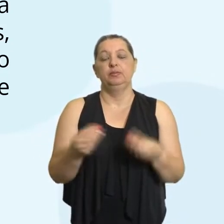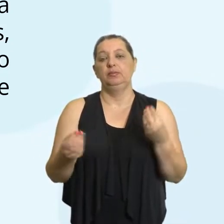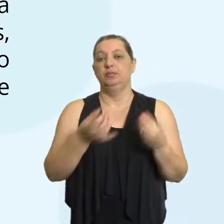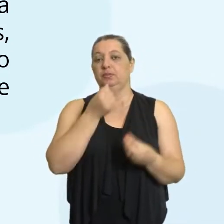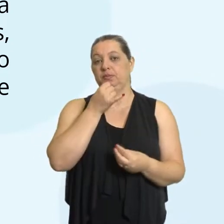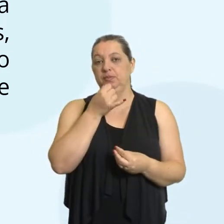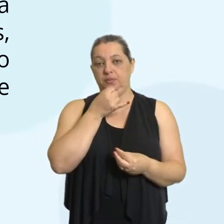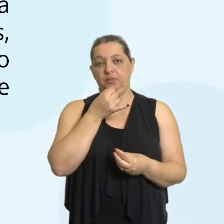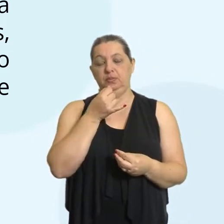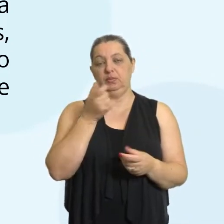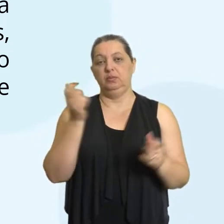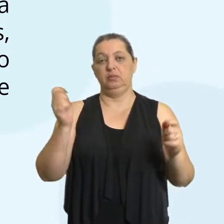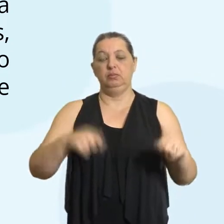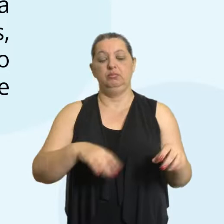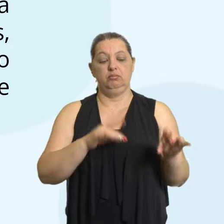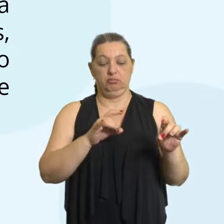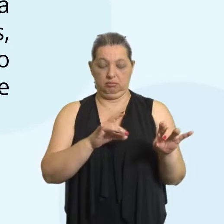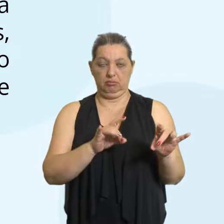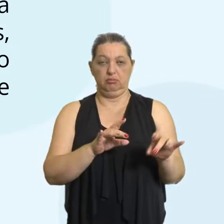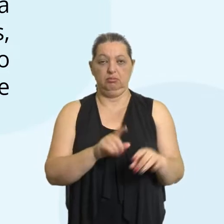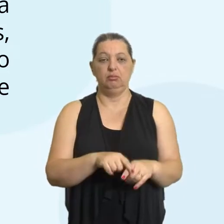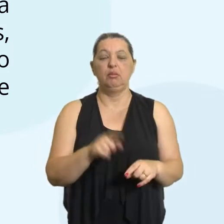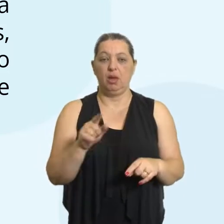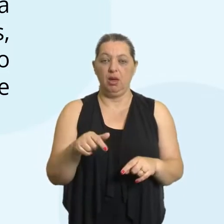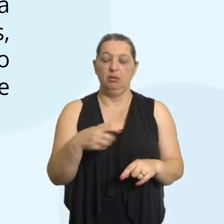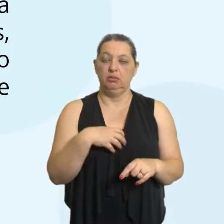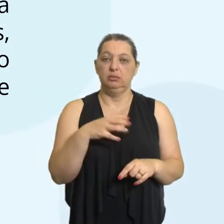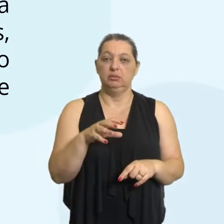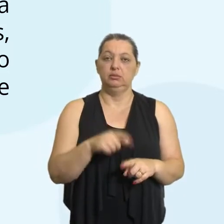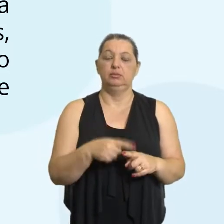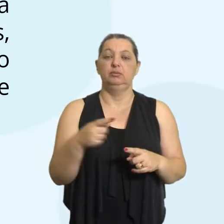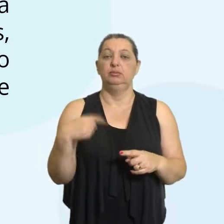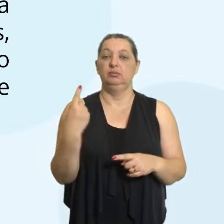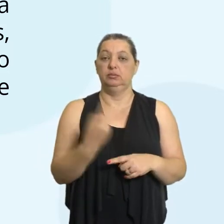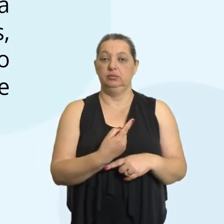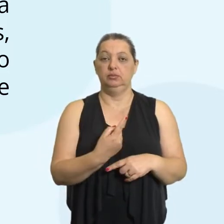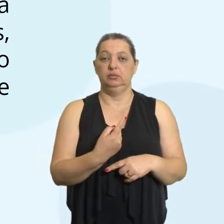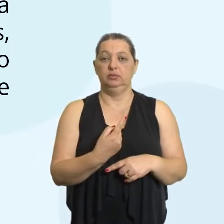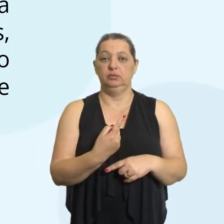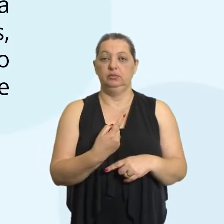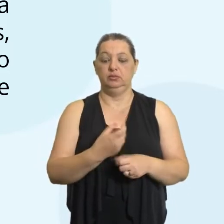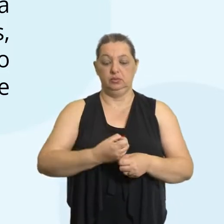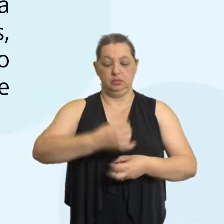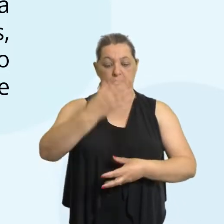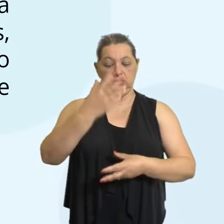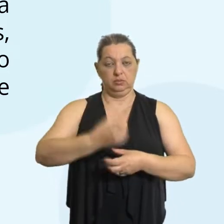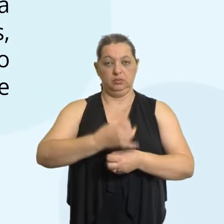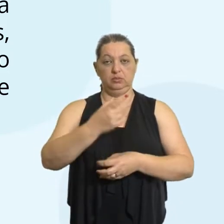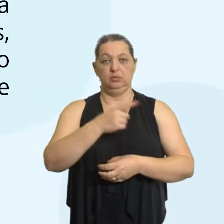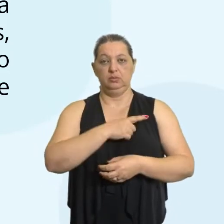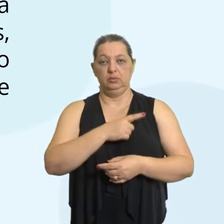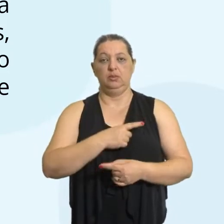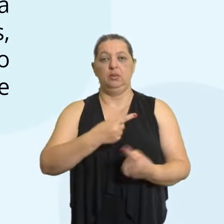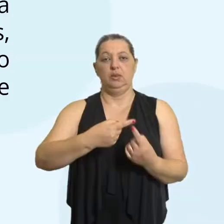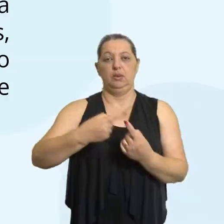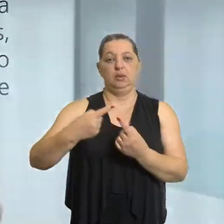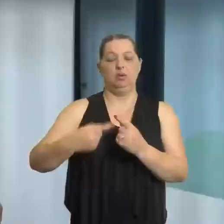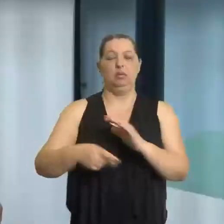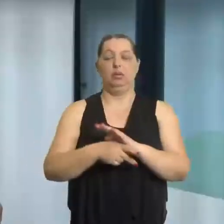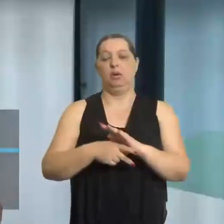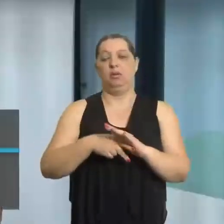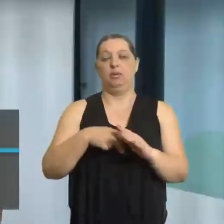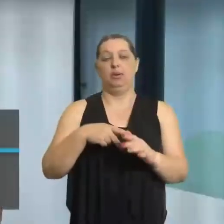falando dessa competência específica e isso mesmo assim é estamos esperando aqui no chat onde a gente tem algum tipo de voz né